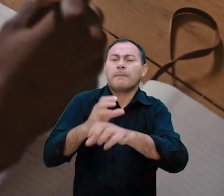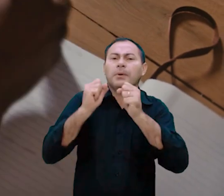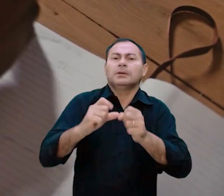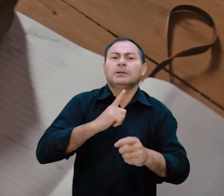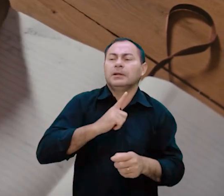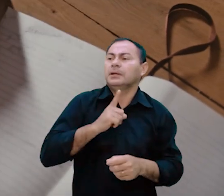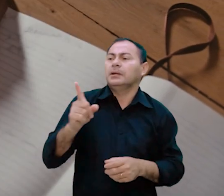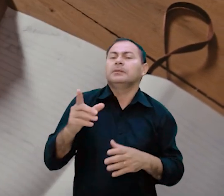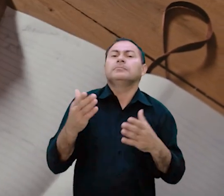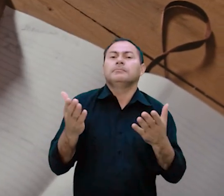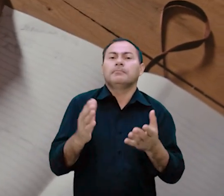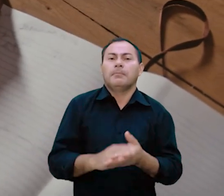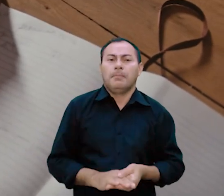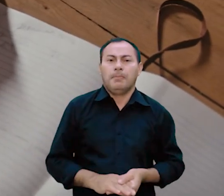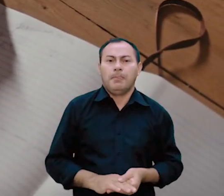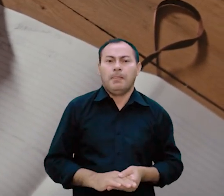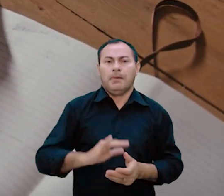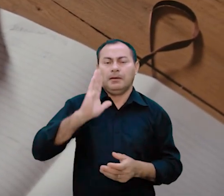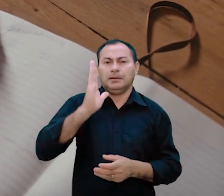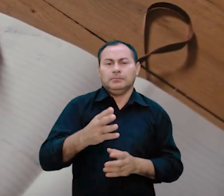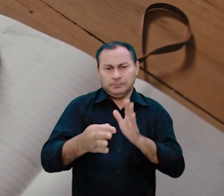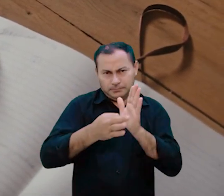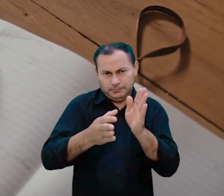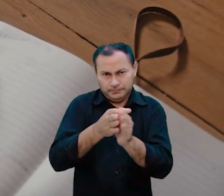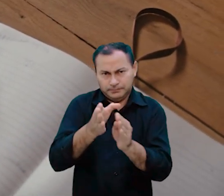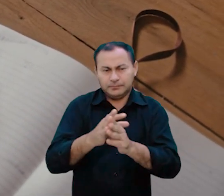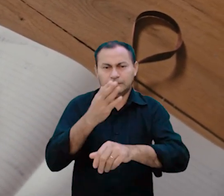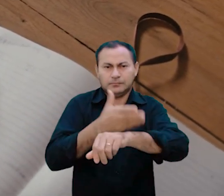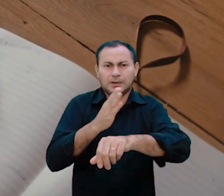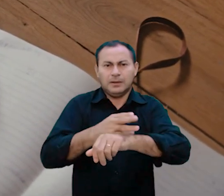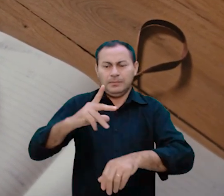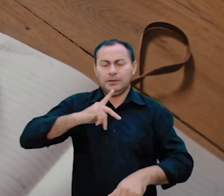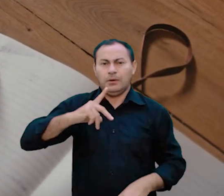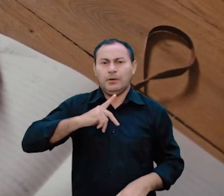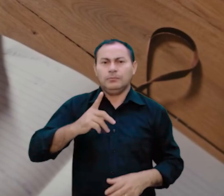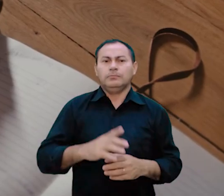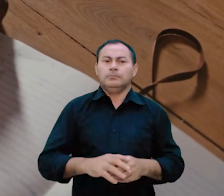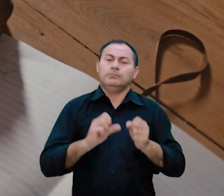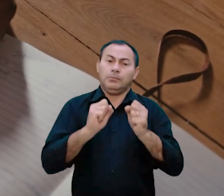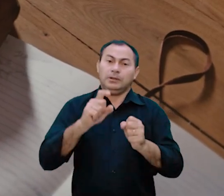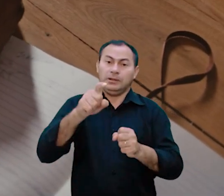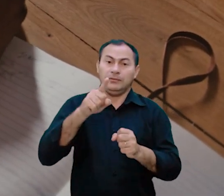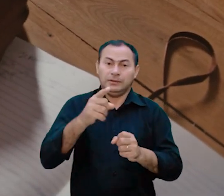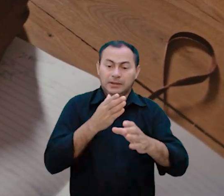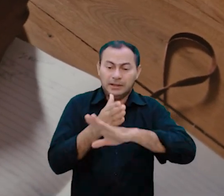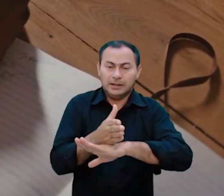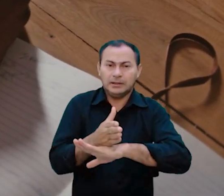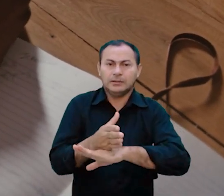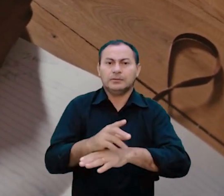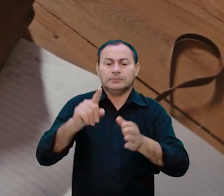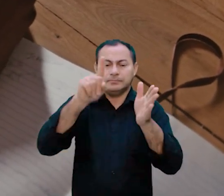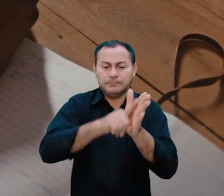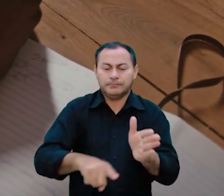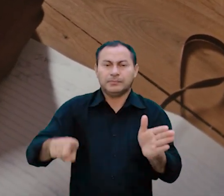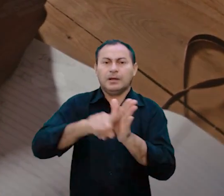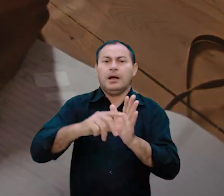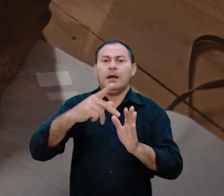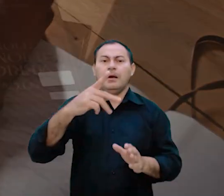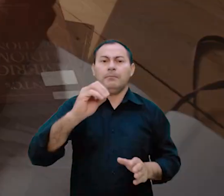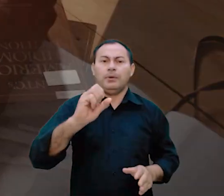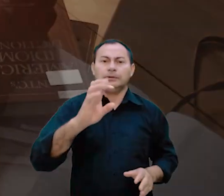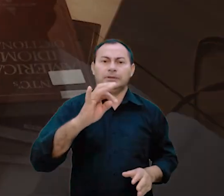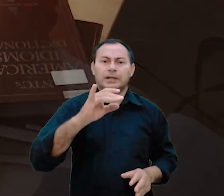a aplicação que podemos tirar dele? Já sugerimos uma aplicação pessoal. Pode ser que você entre em um ciclo